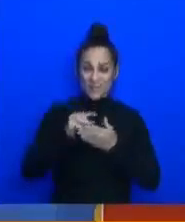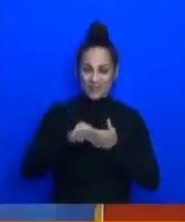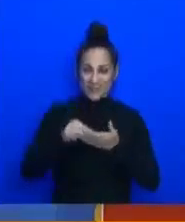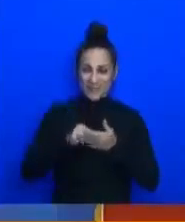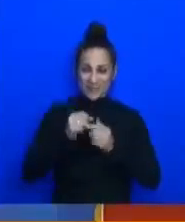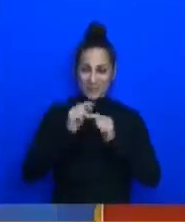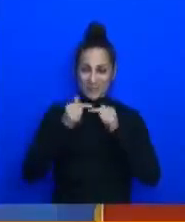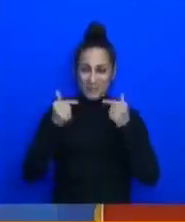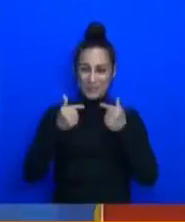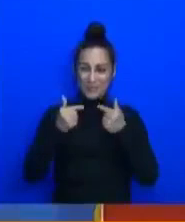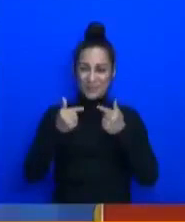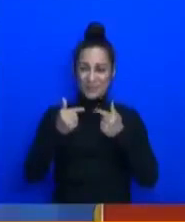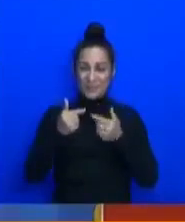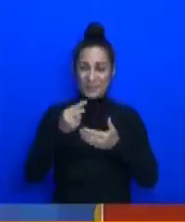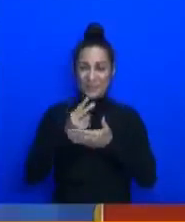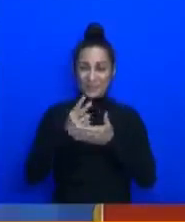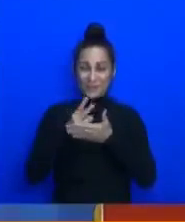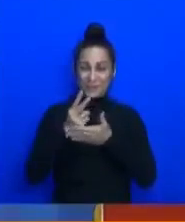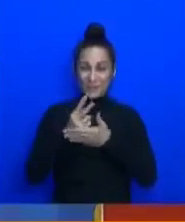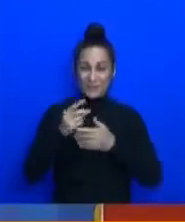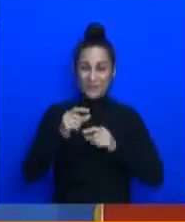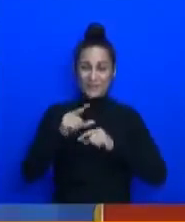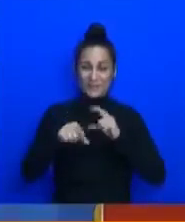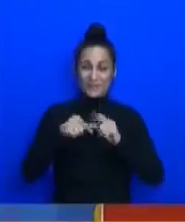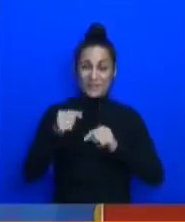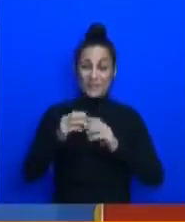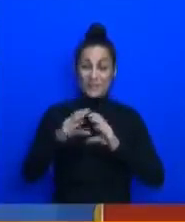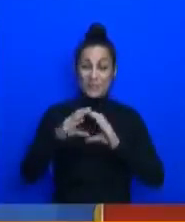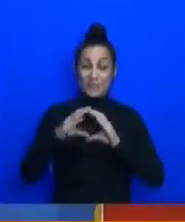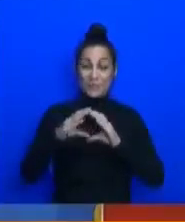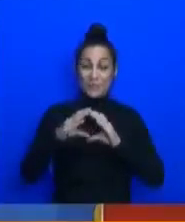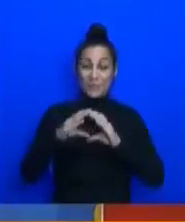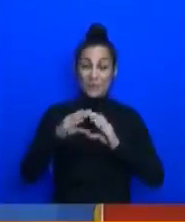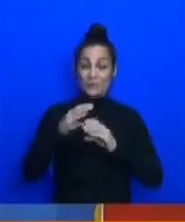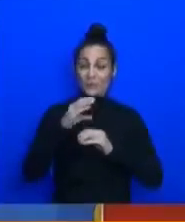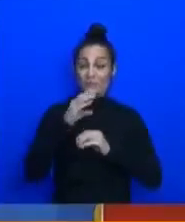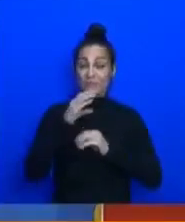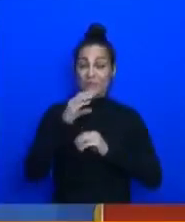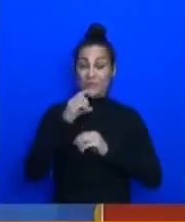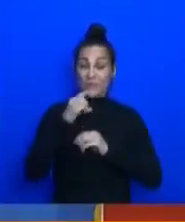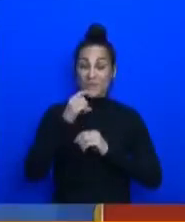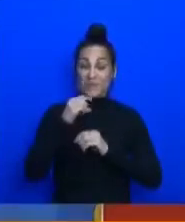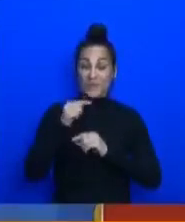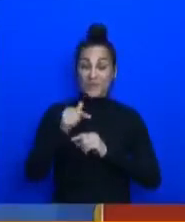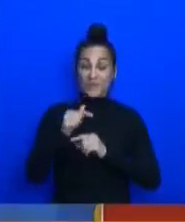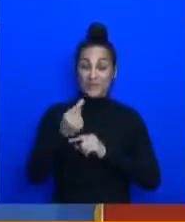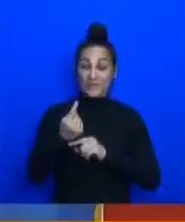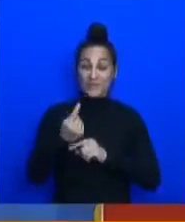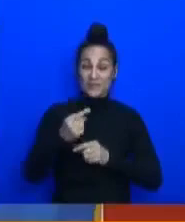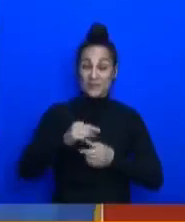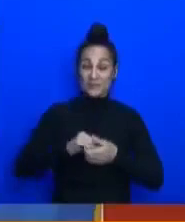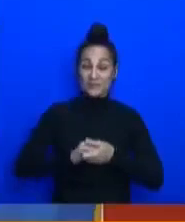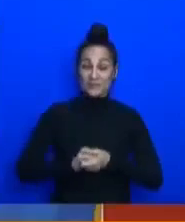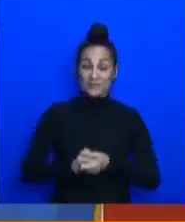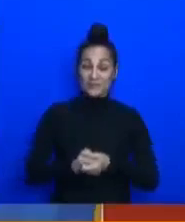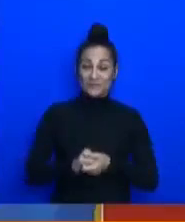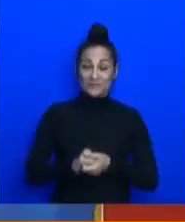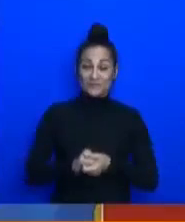Boa sorte, vamos seguir sorteando. Bola vermelha, 71. Vermelha,